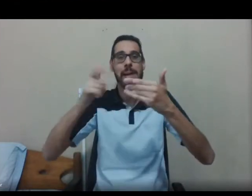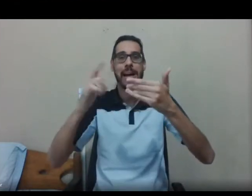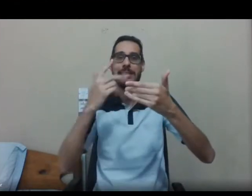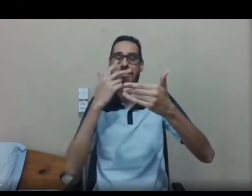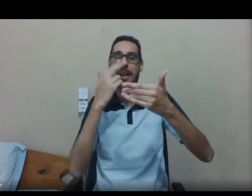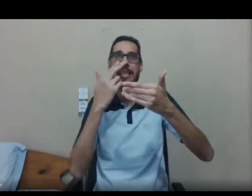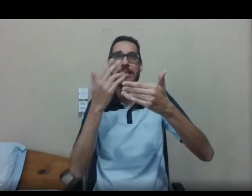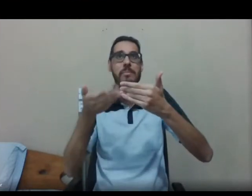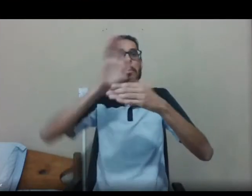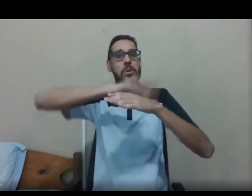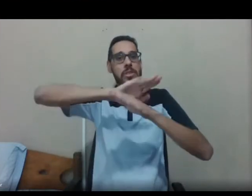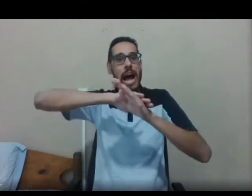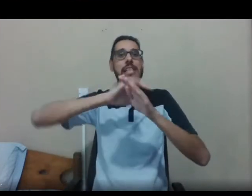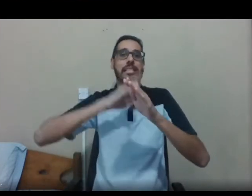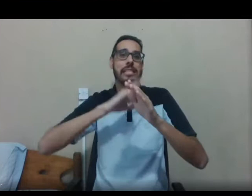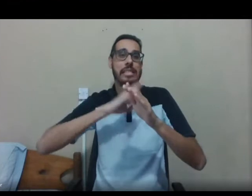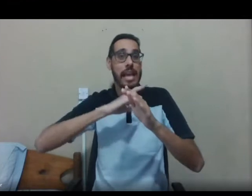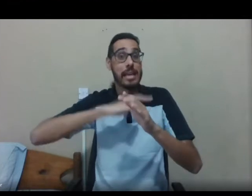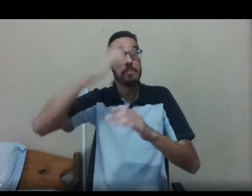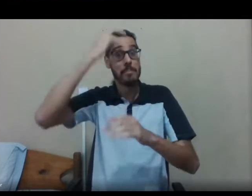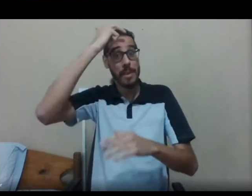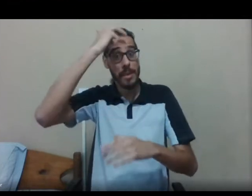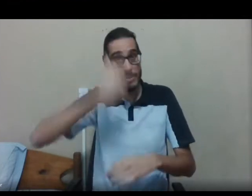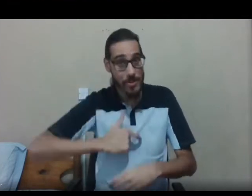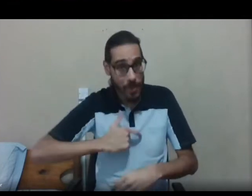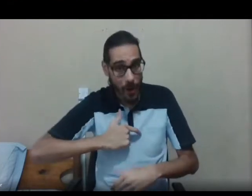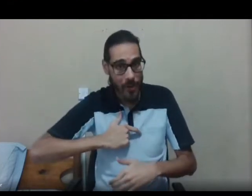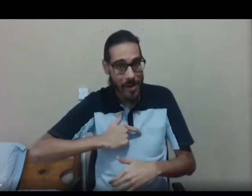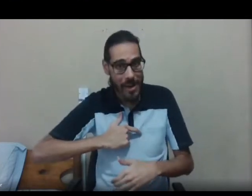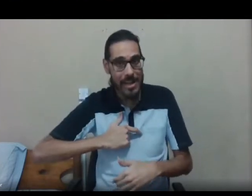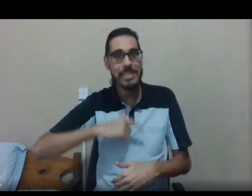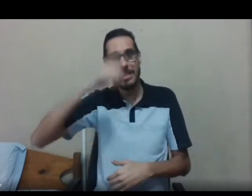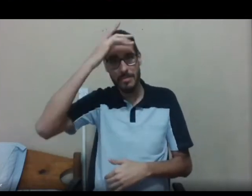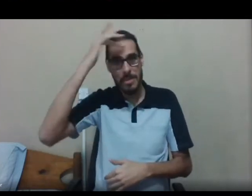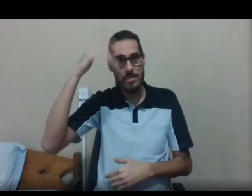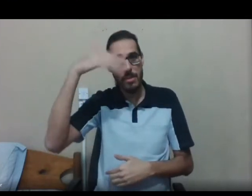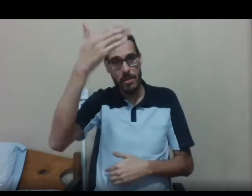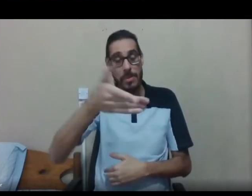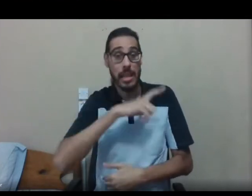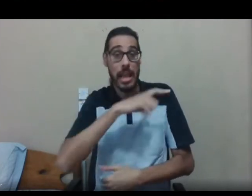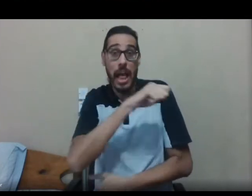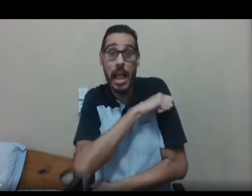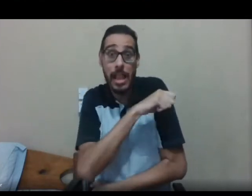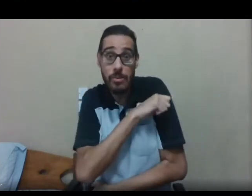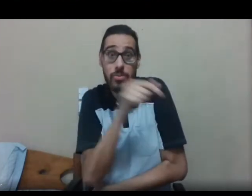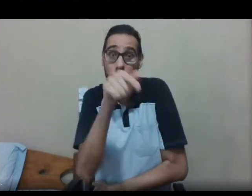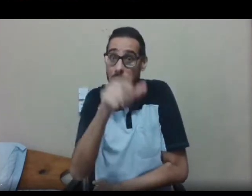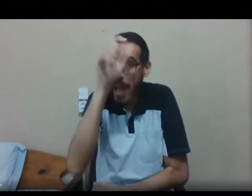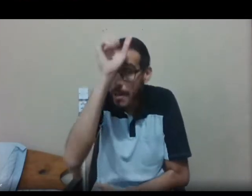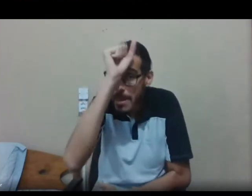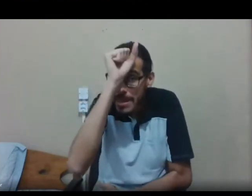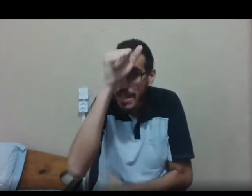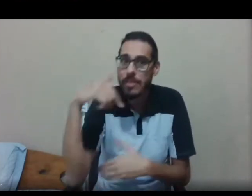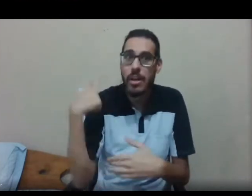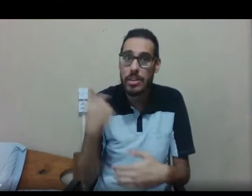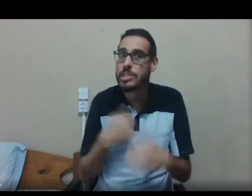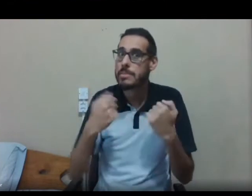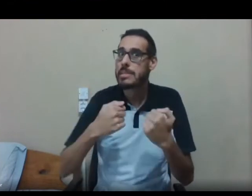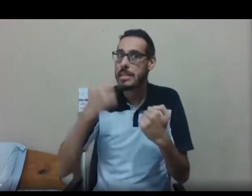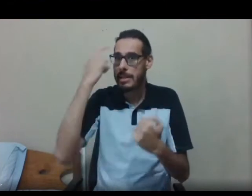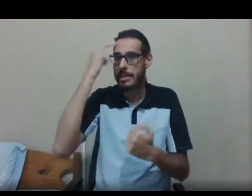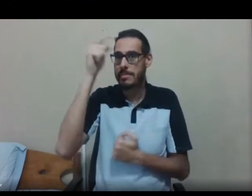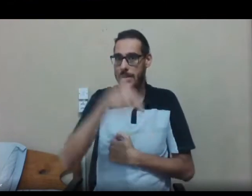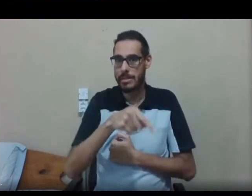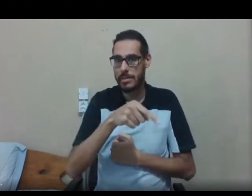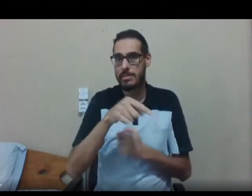dela normalmente com feedback do professor, tá? E aí inicia-se um novo tópico seguindo esse tempo. E aí com